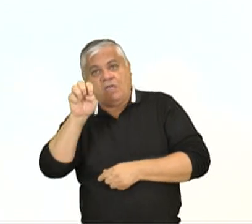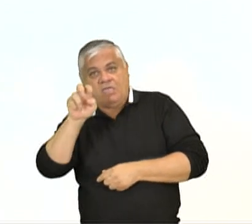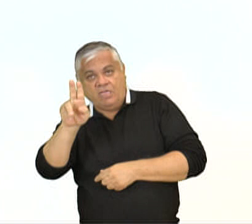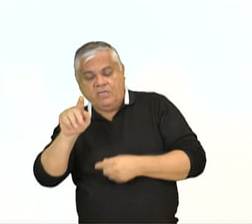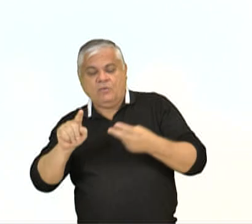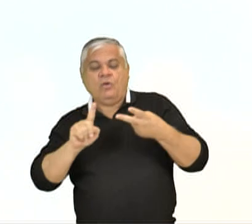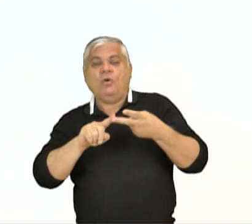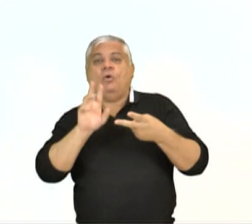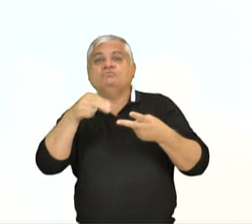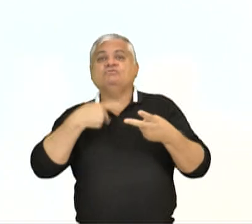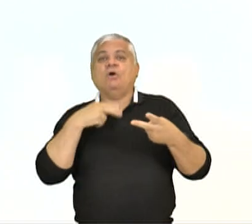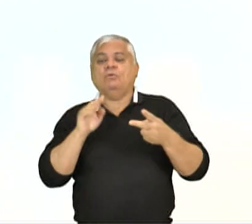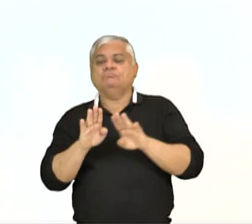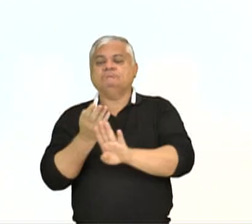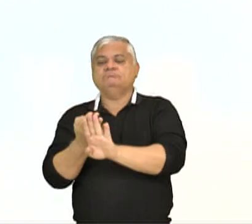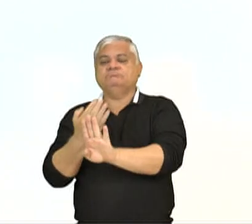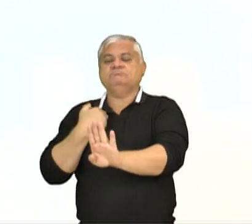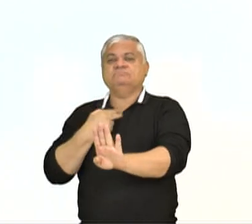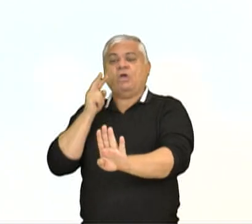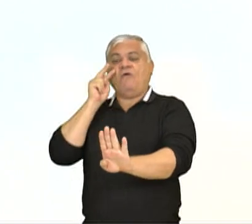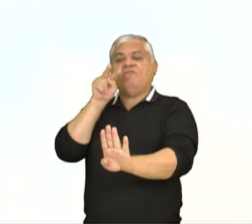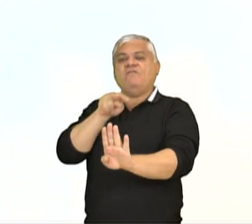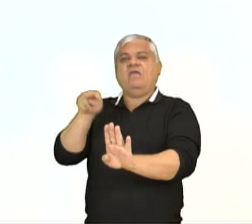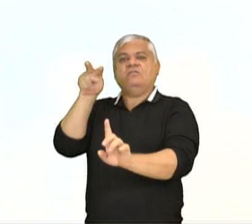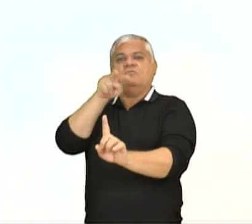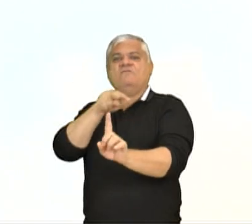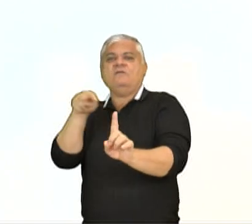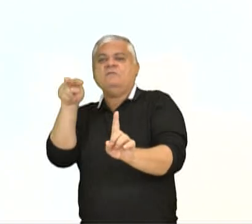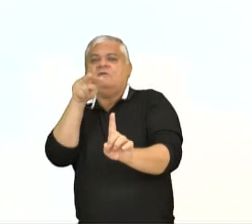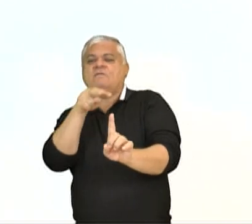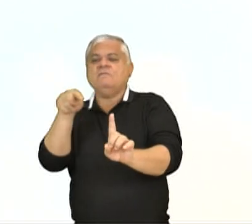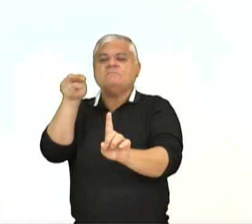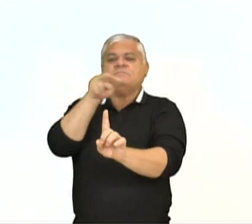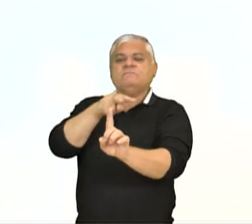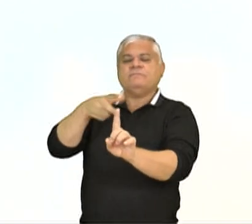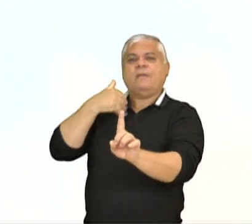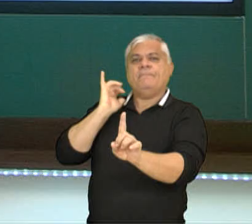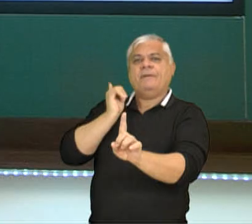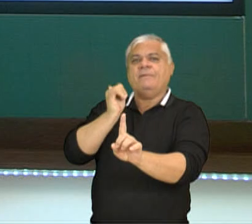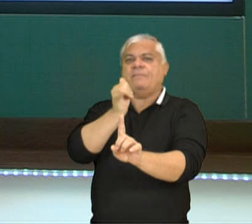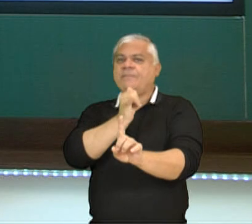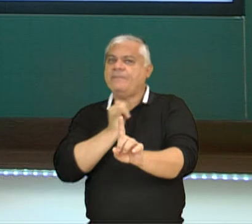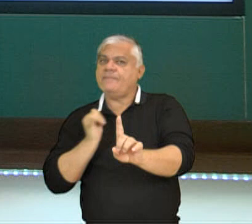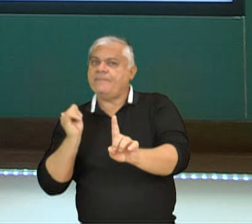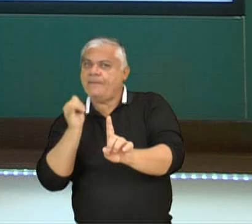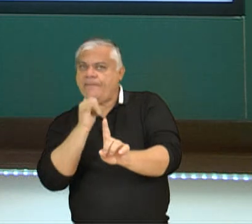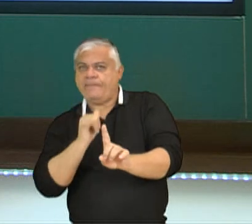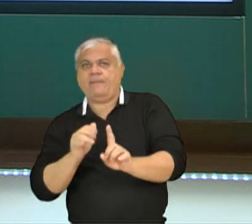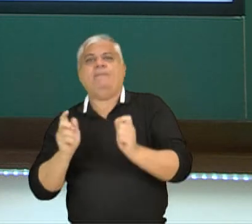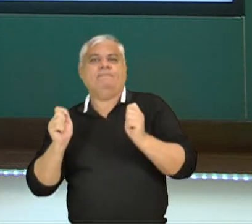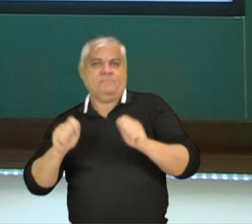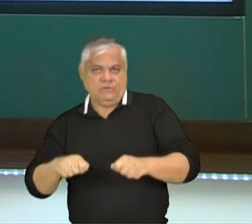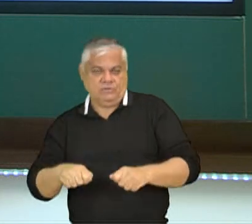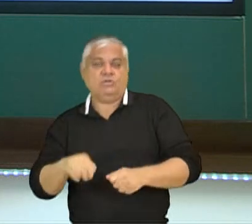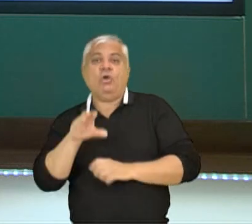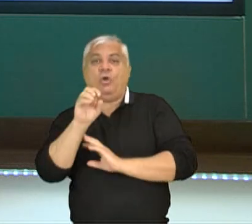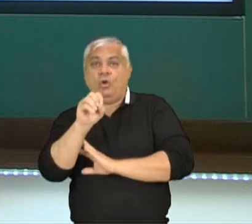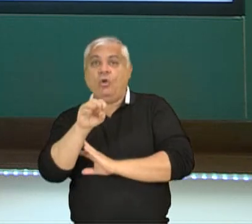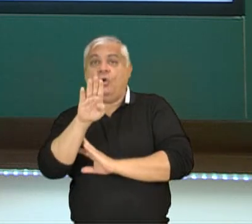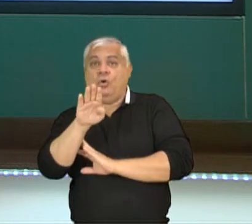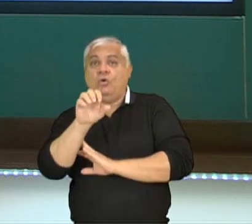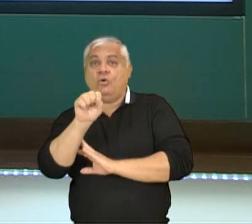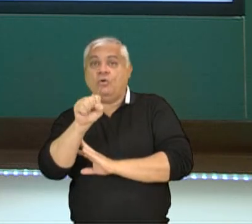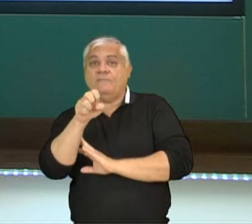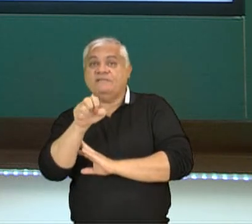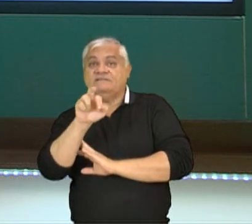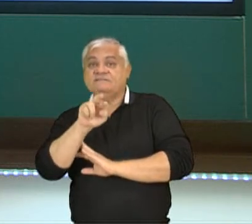apenas um narrador observador que vivenciou observando os fatos e aí ele narra para o leitor o que aconteceu, então é um narrador em